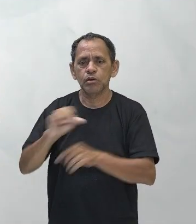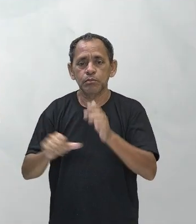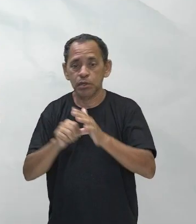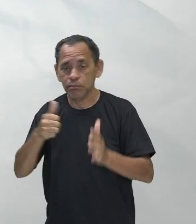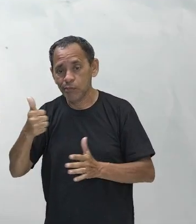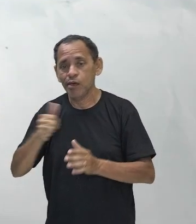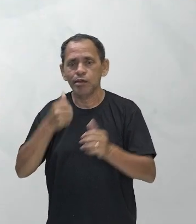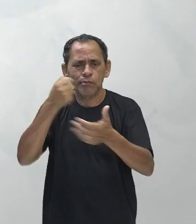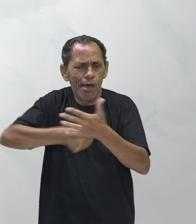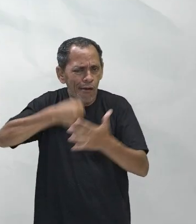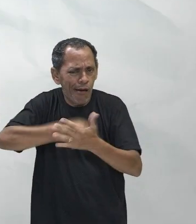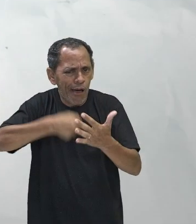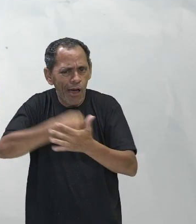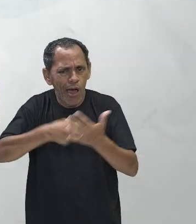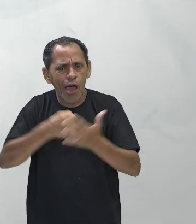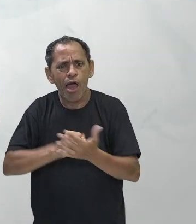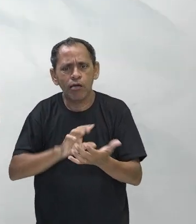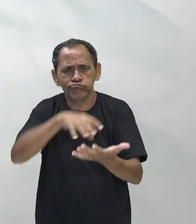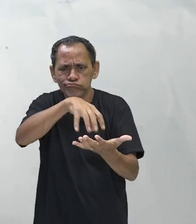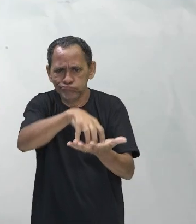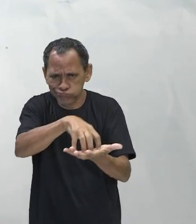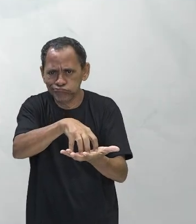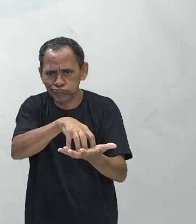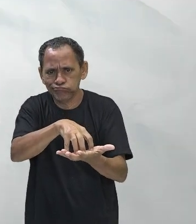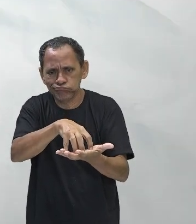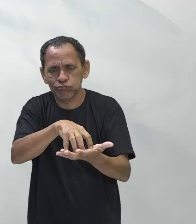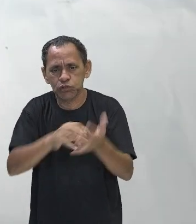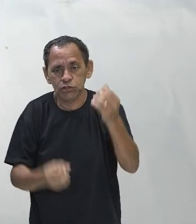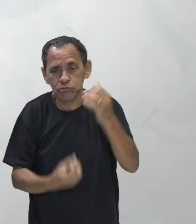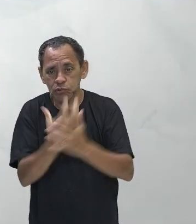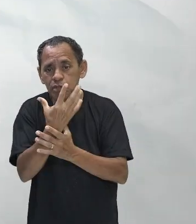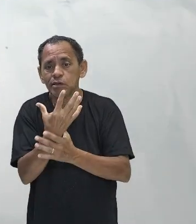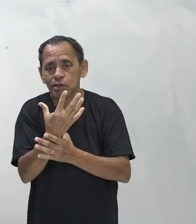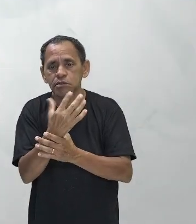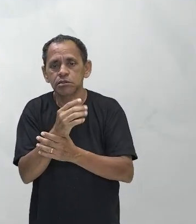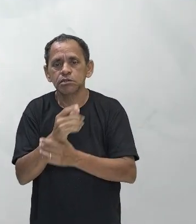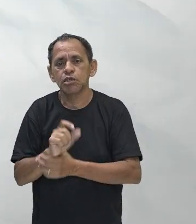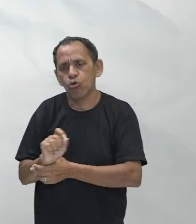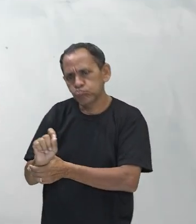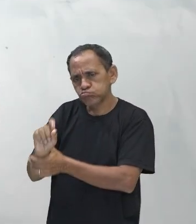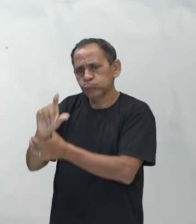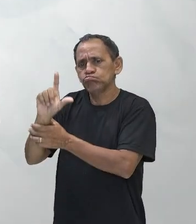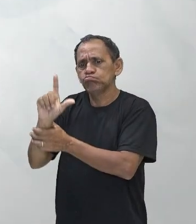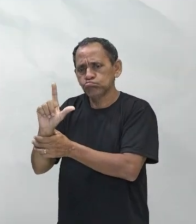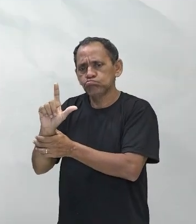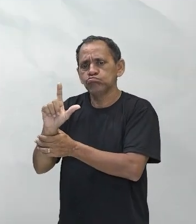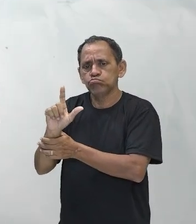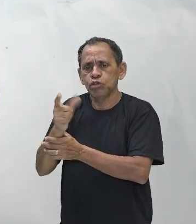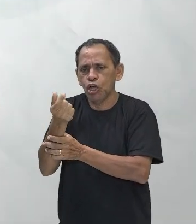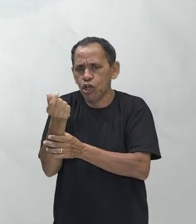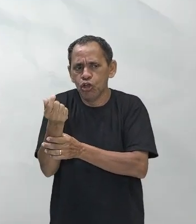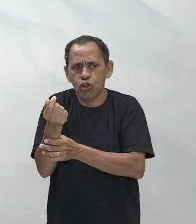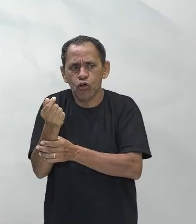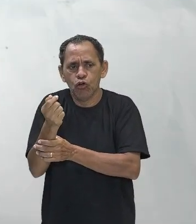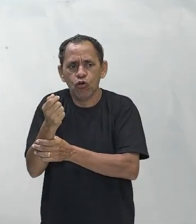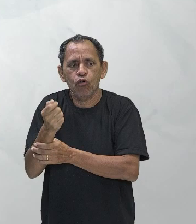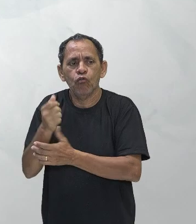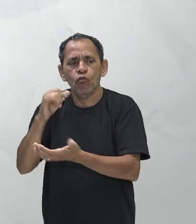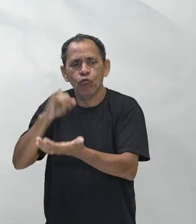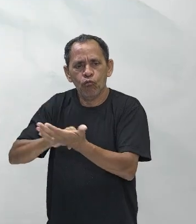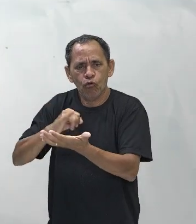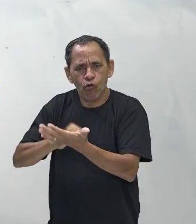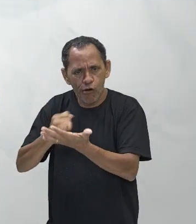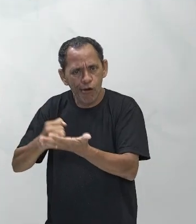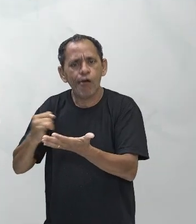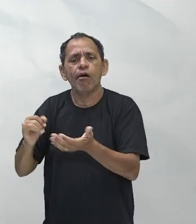grande luta da entidade após a sua fundação foi contra o aumento das taxas escolares, em 1950, que provocou